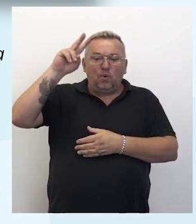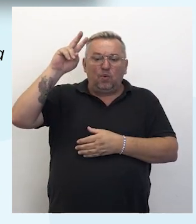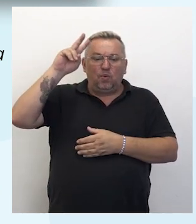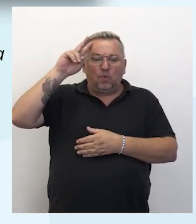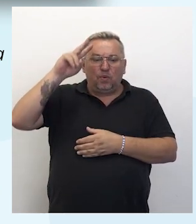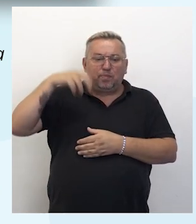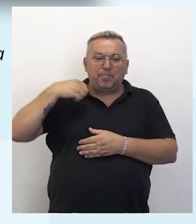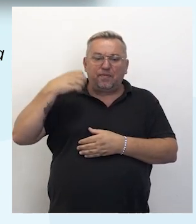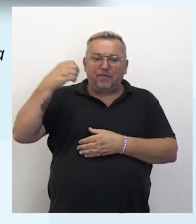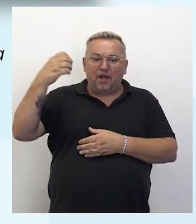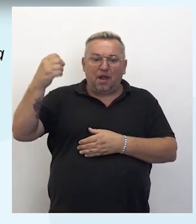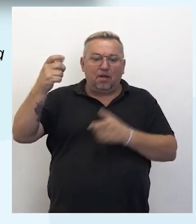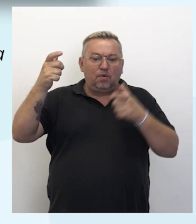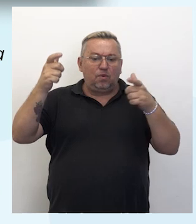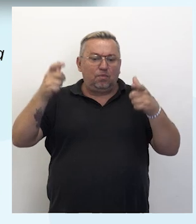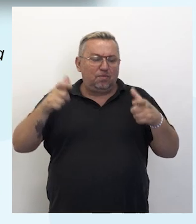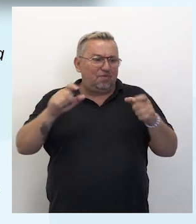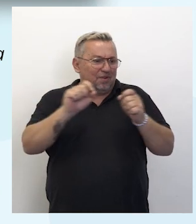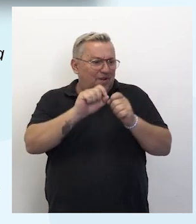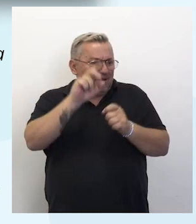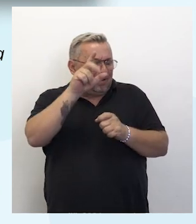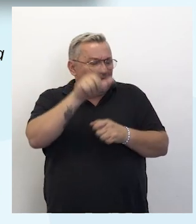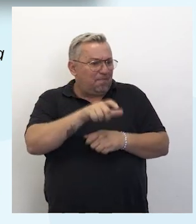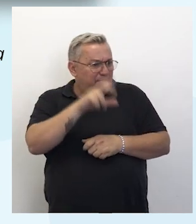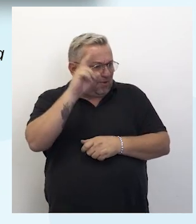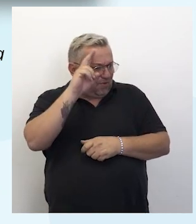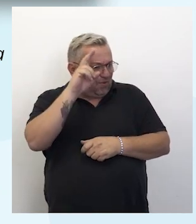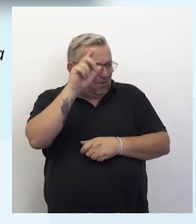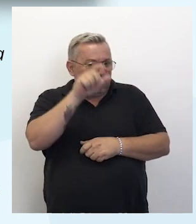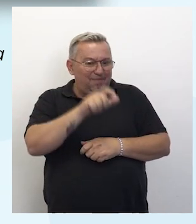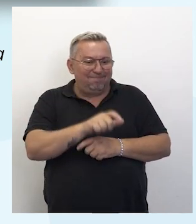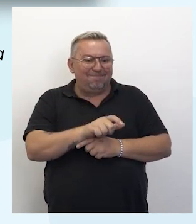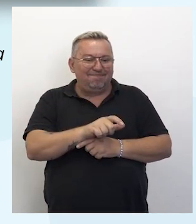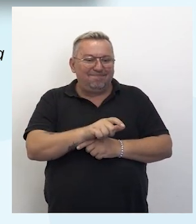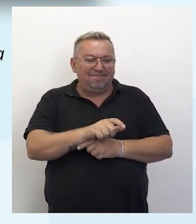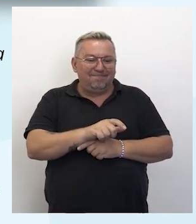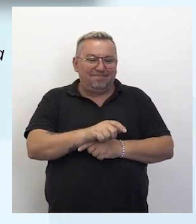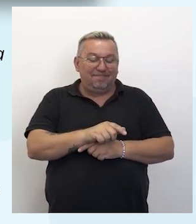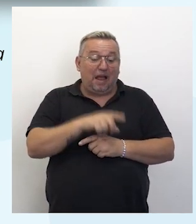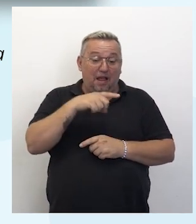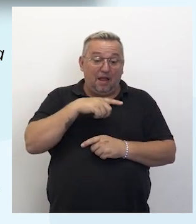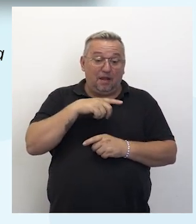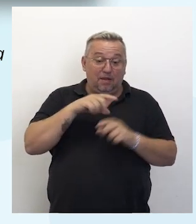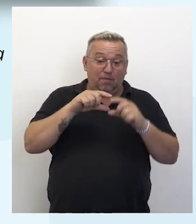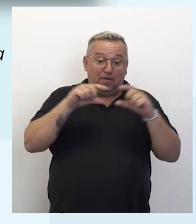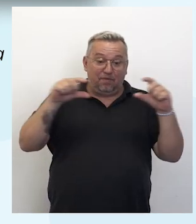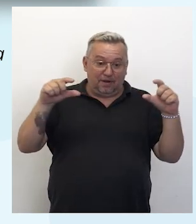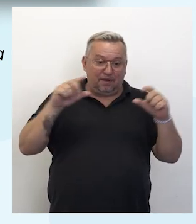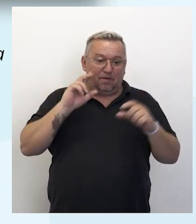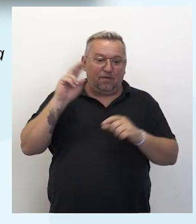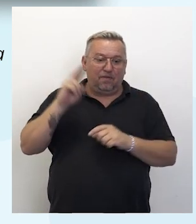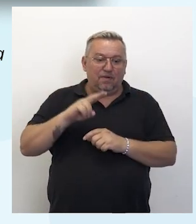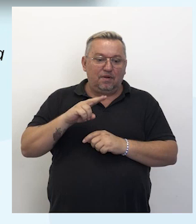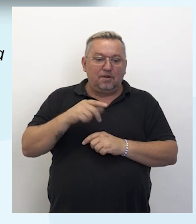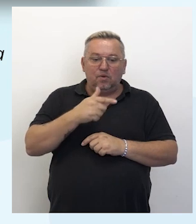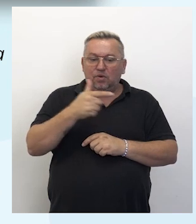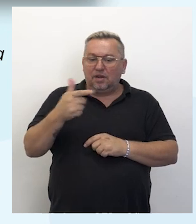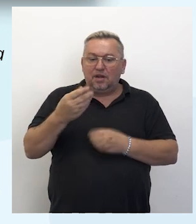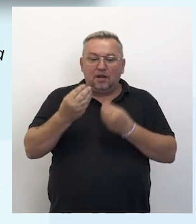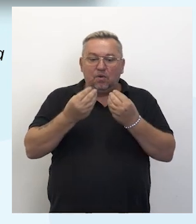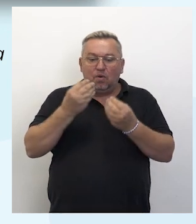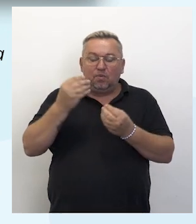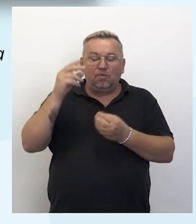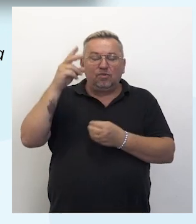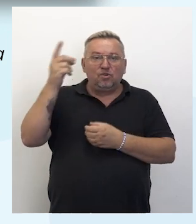uma viagem, um local pode nos fazer lembrar de alguém. Aí tem uma frase aqui do Nelson Mandela. Não há nada como regressar a